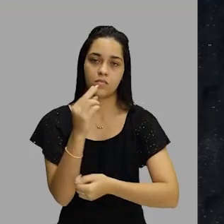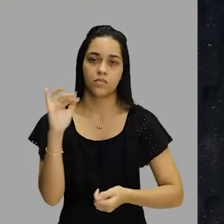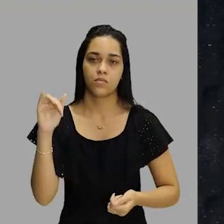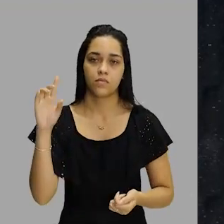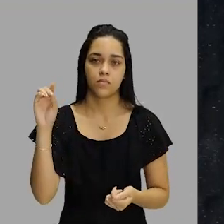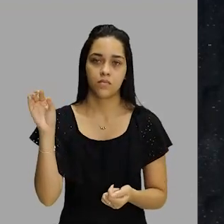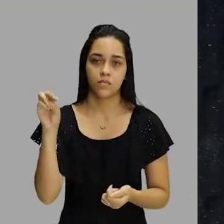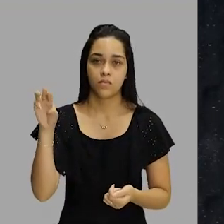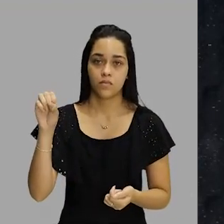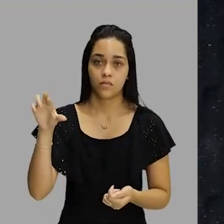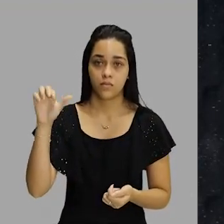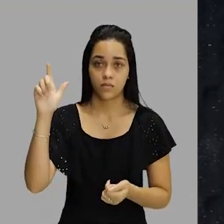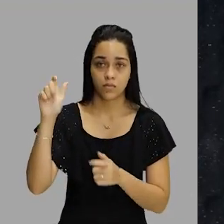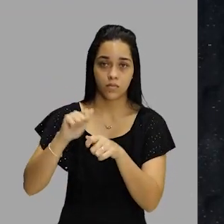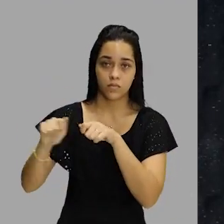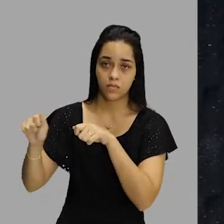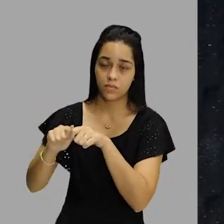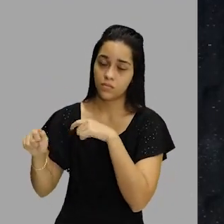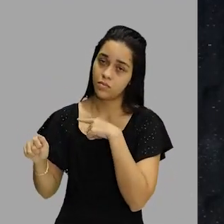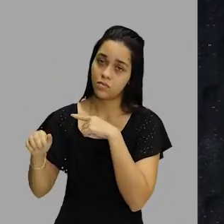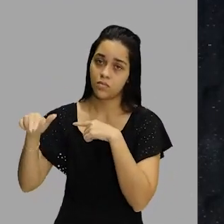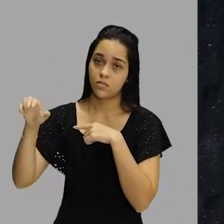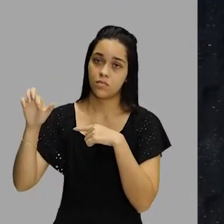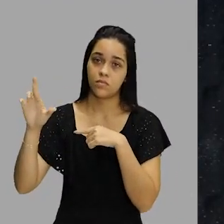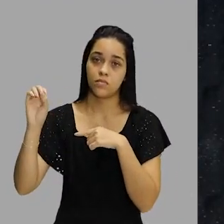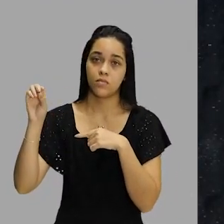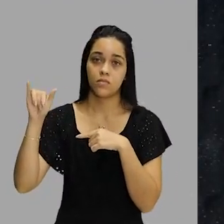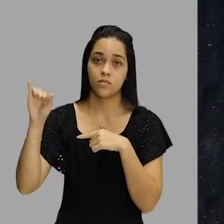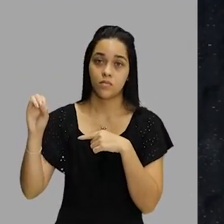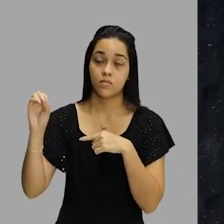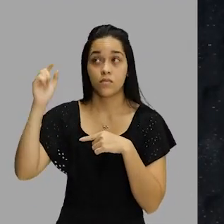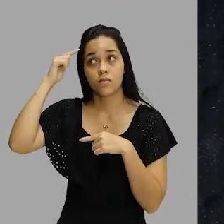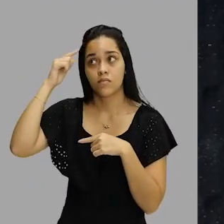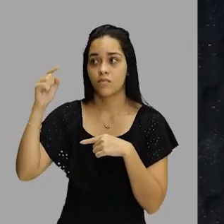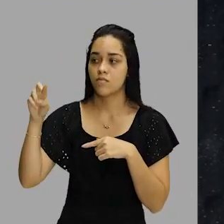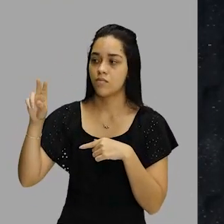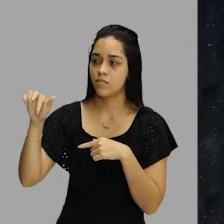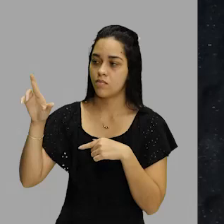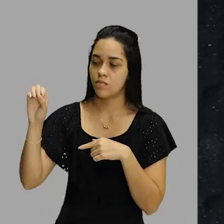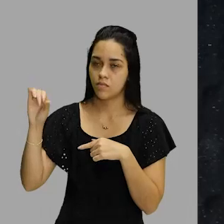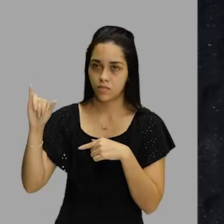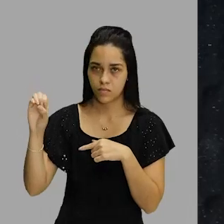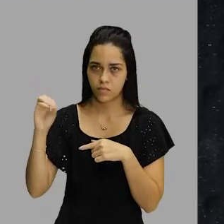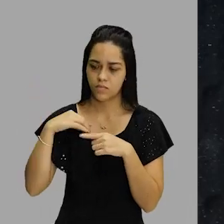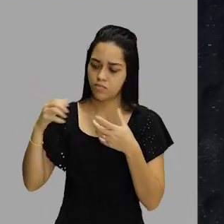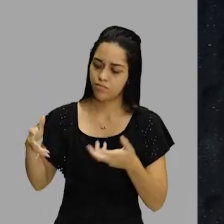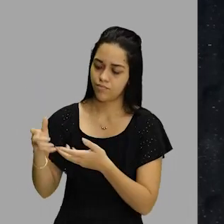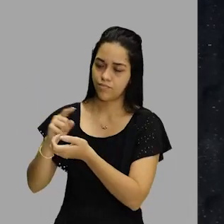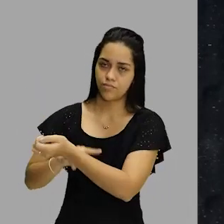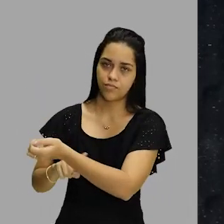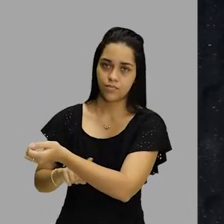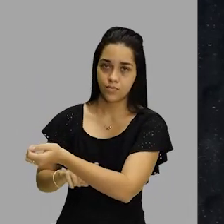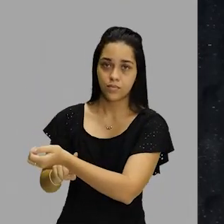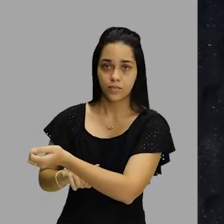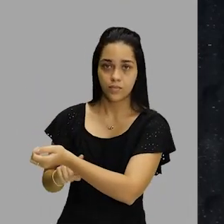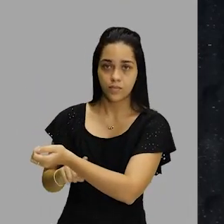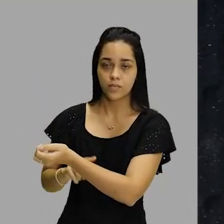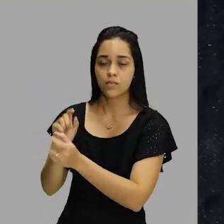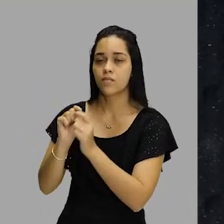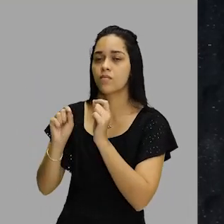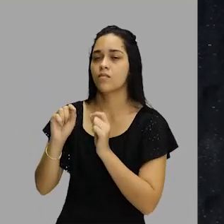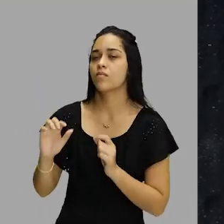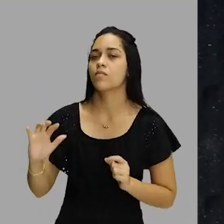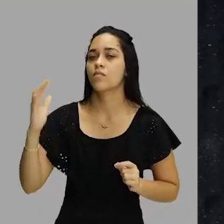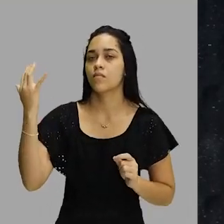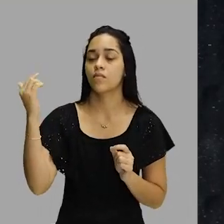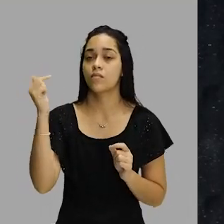muscular que ele está controlando por meio de um neurônio. E na hora que esse neurônio ele envia esse impulso nervoso, né, o que